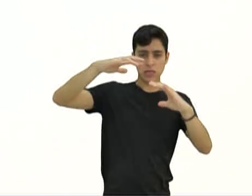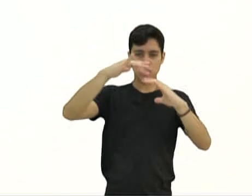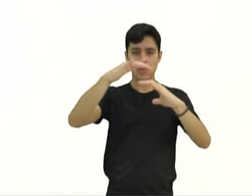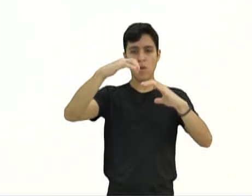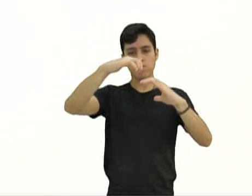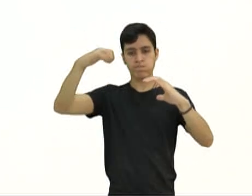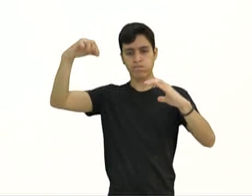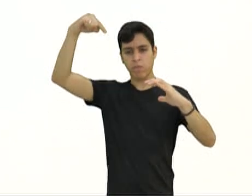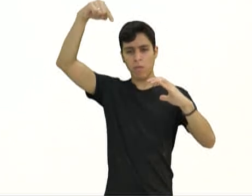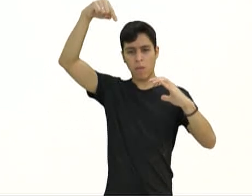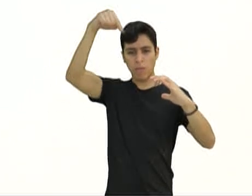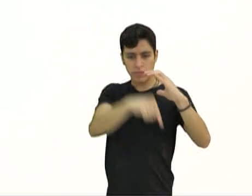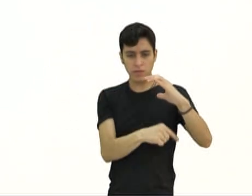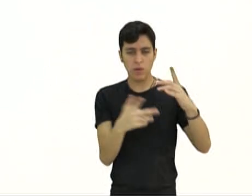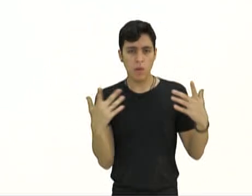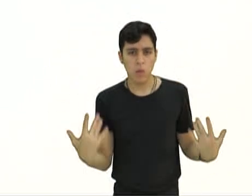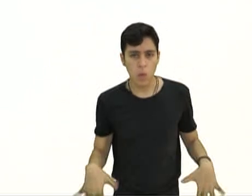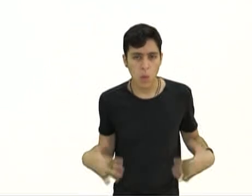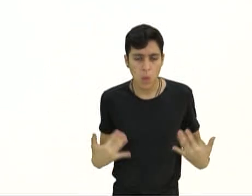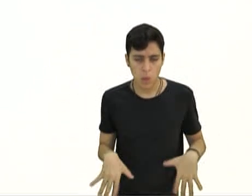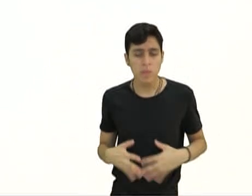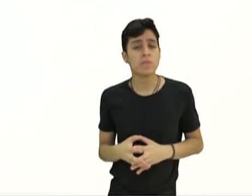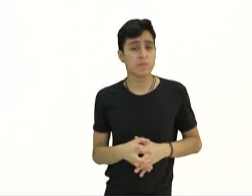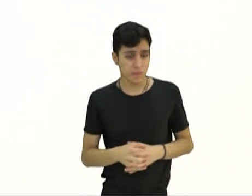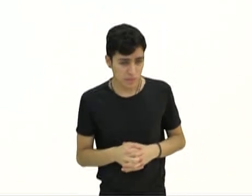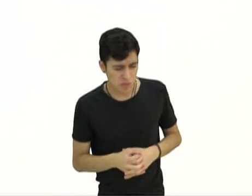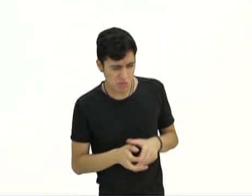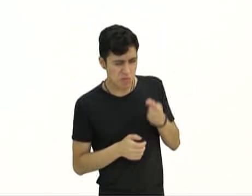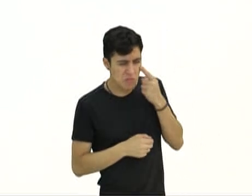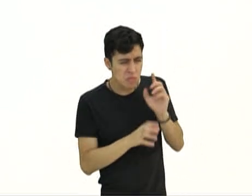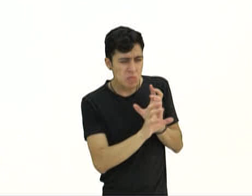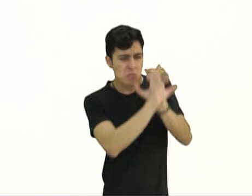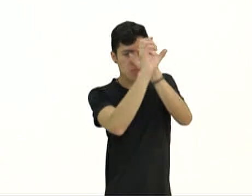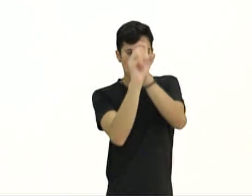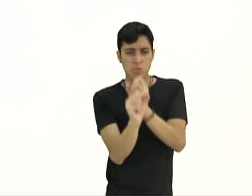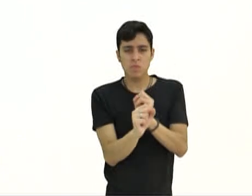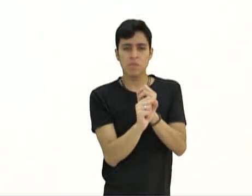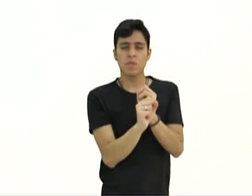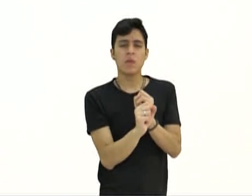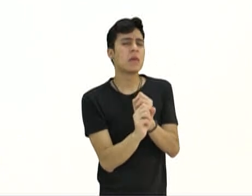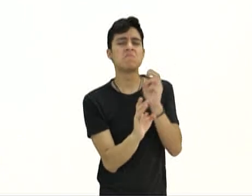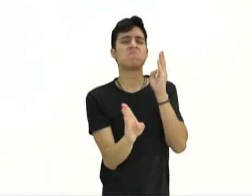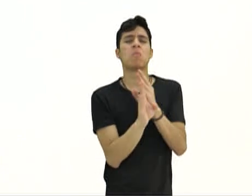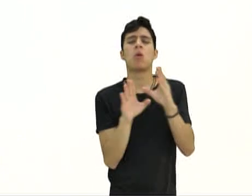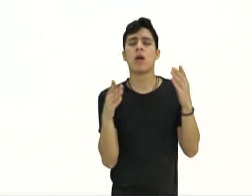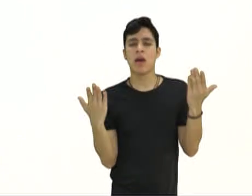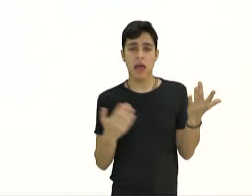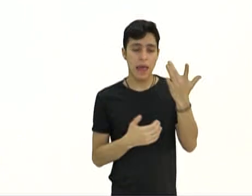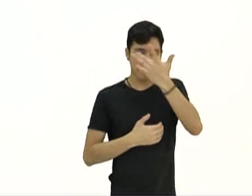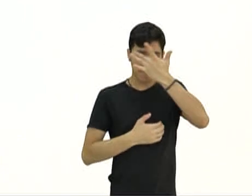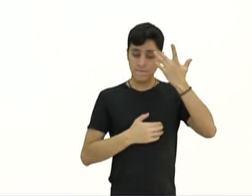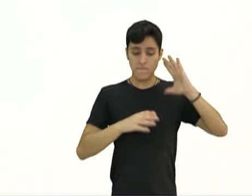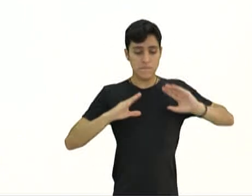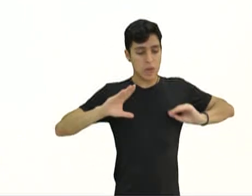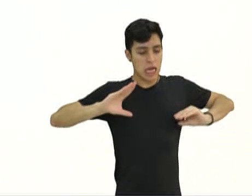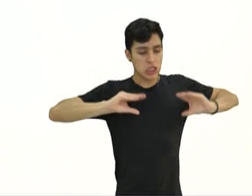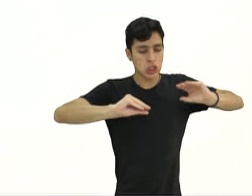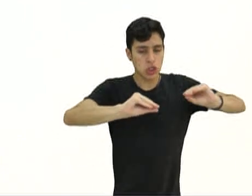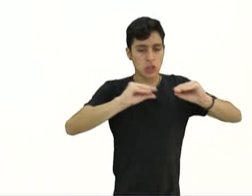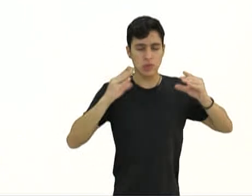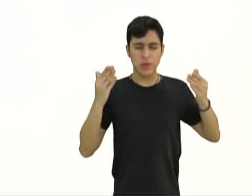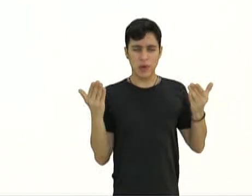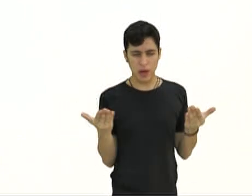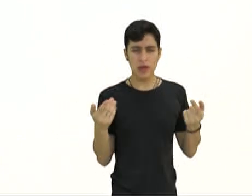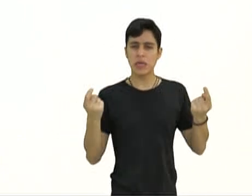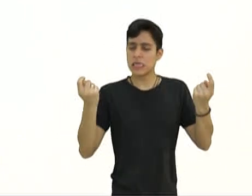atmosfera, na direção dos polos. Todos esses fenômenos foram certamente causados pela ação dos homens. É